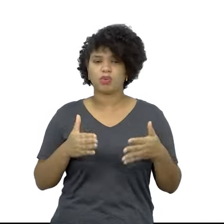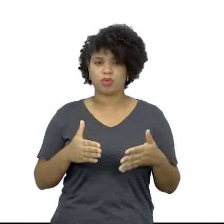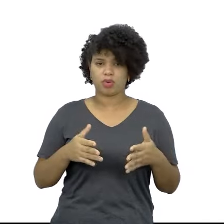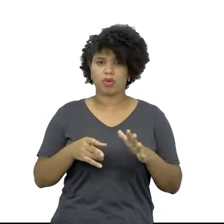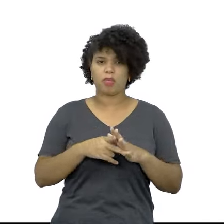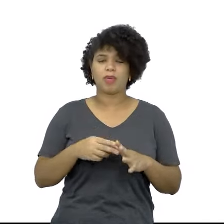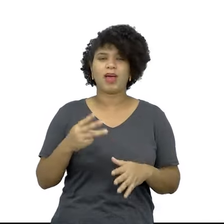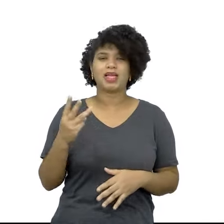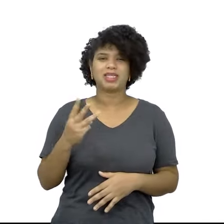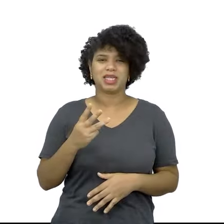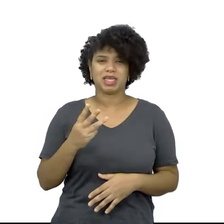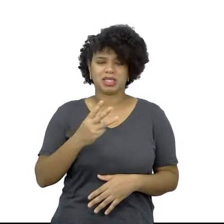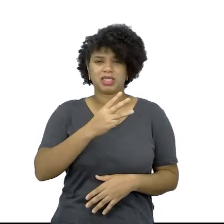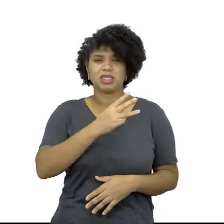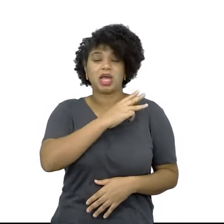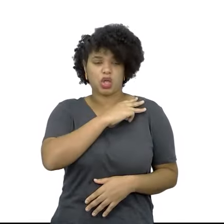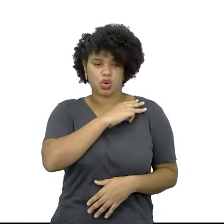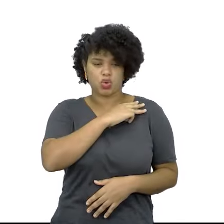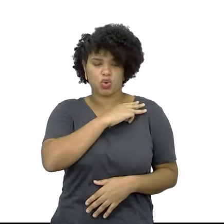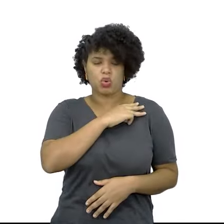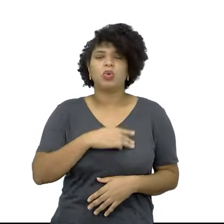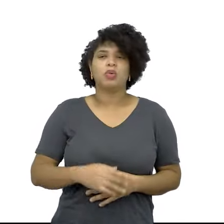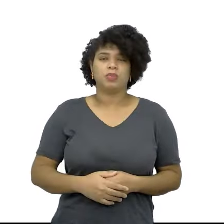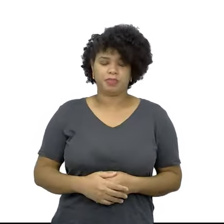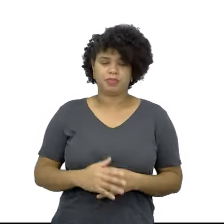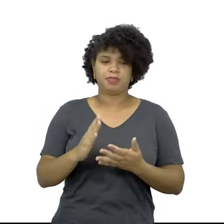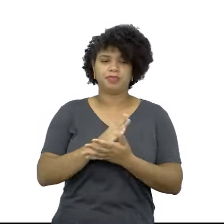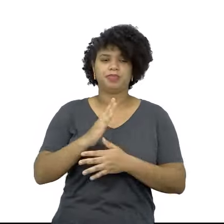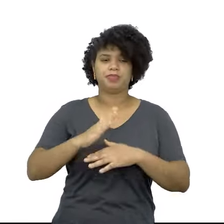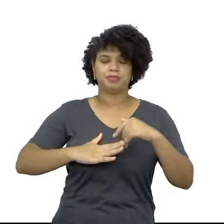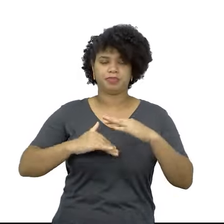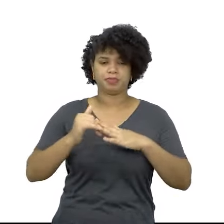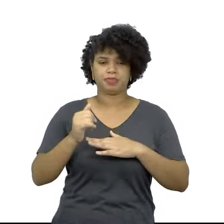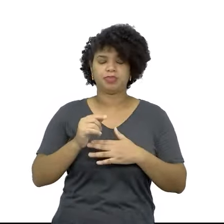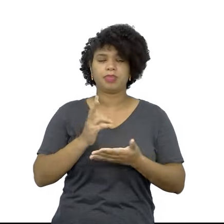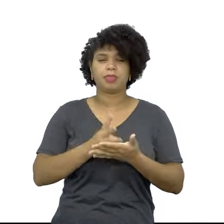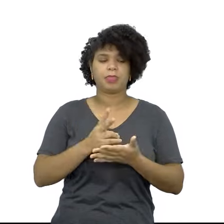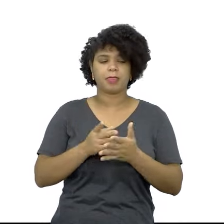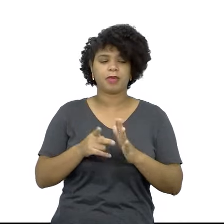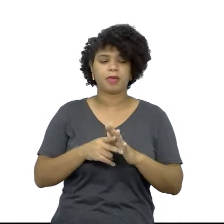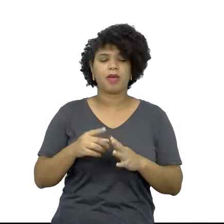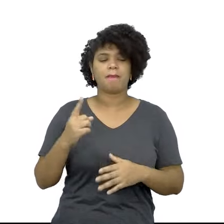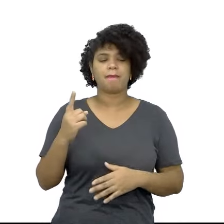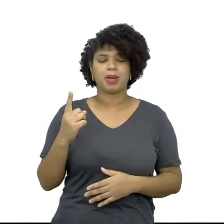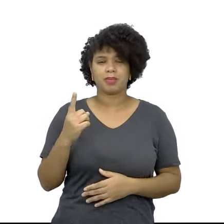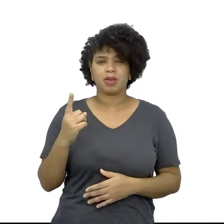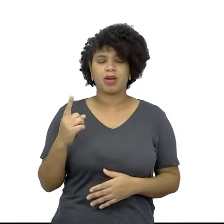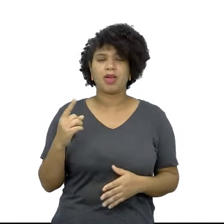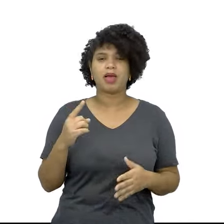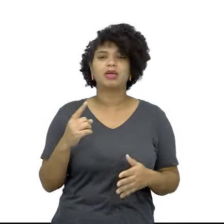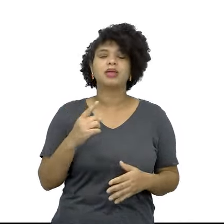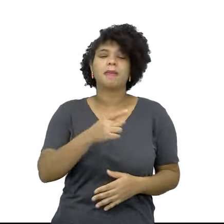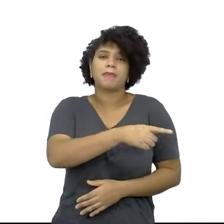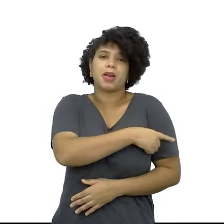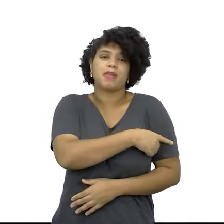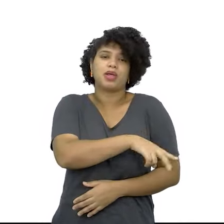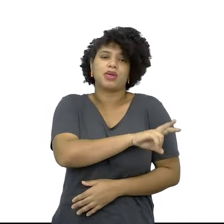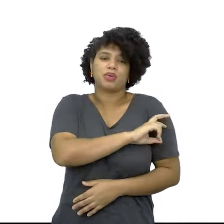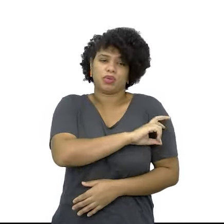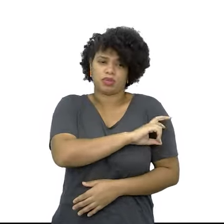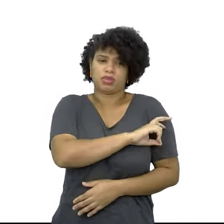ao terceiro ano, né? Então, tem habilidades que perpassam o segmento, né, do primeiro ao quinto ano, como no caso da